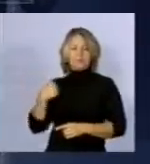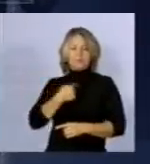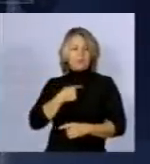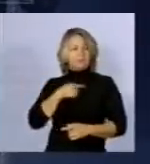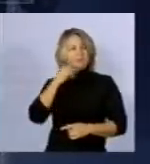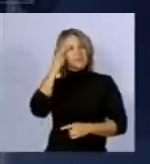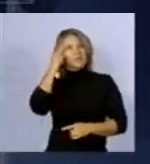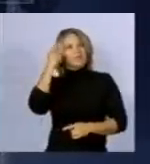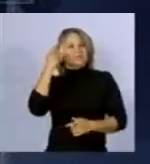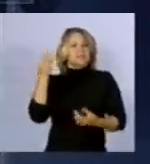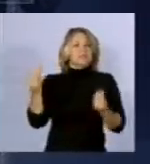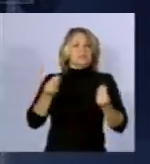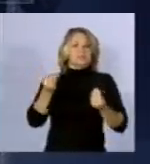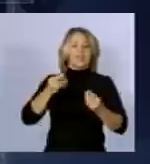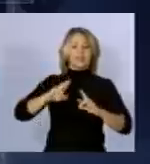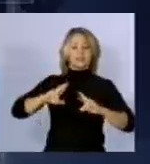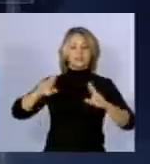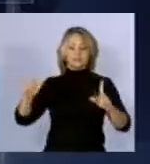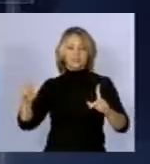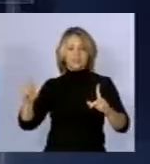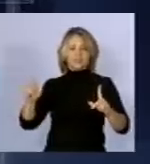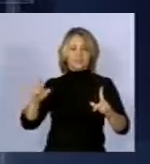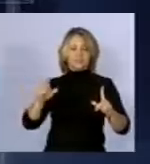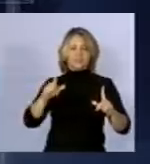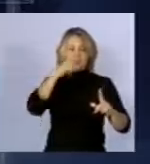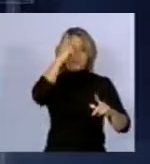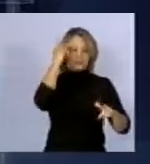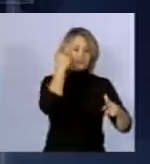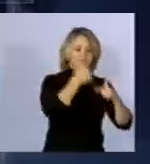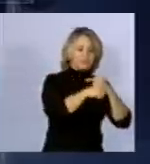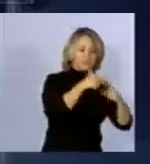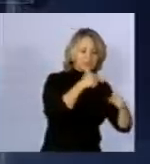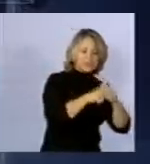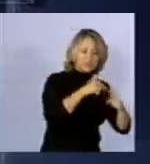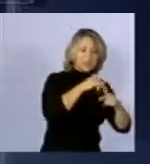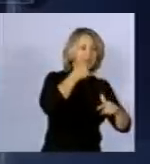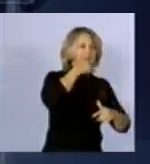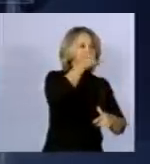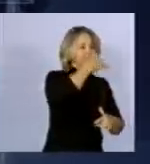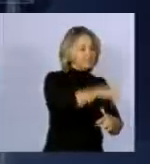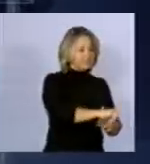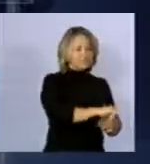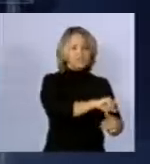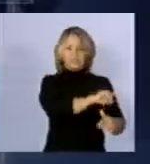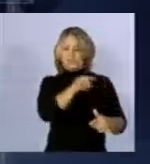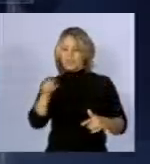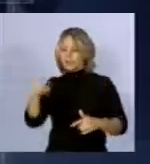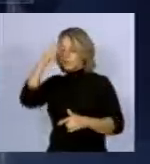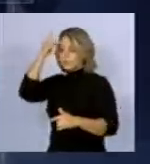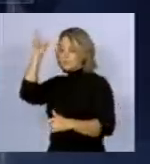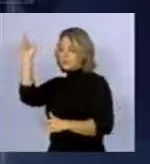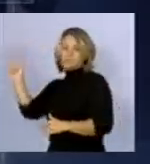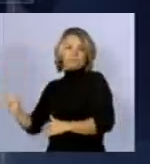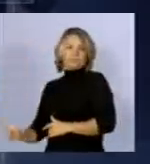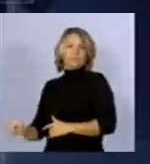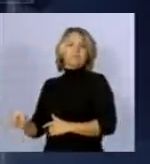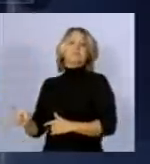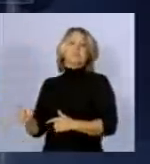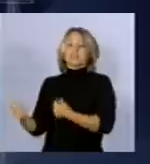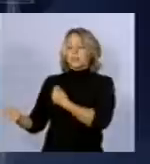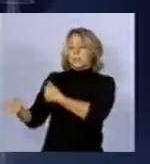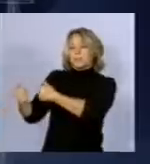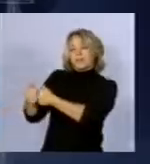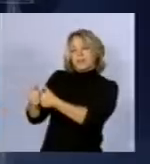compreender melhor a diferença do Risco entre o trabalhador dessas energias eh e o cidadão que está